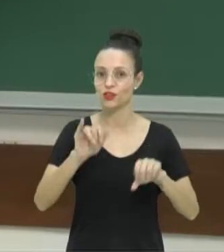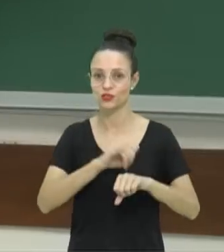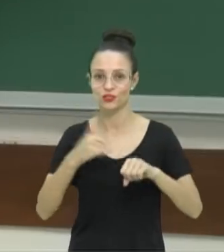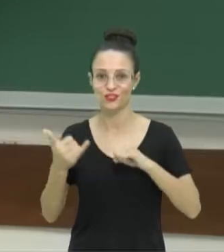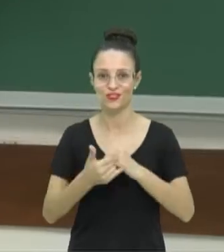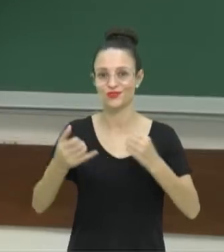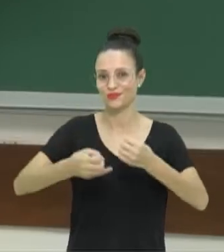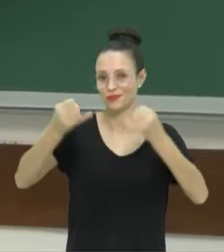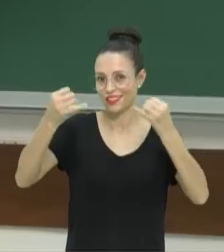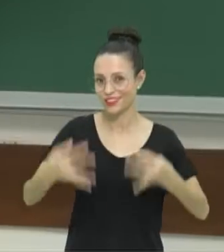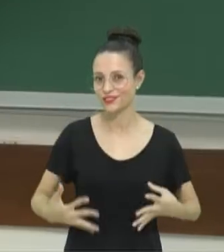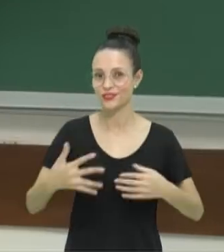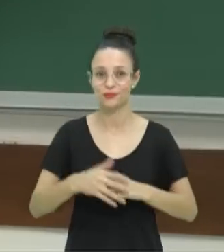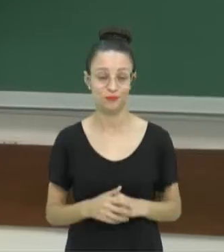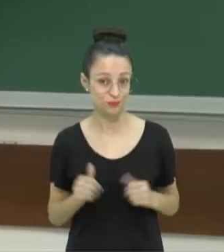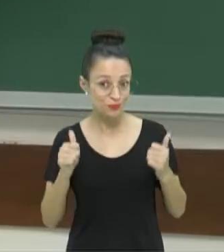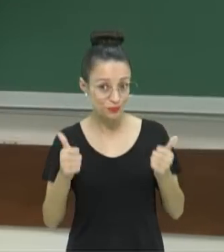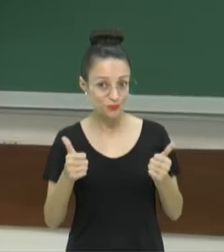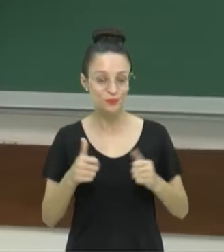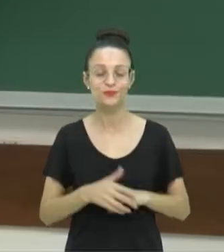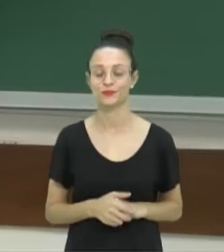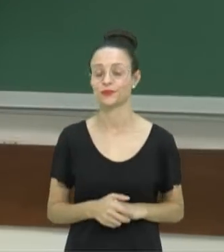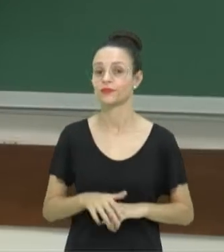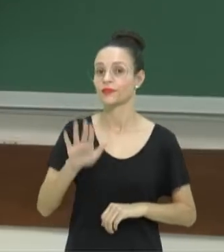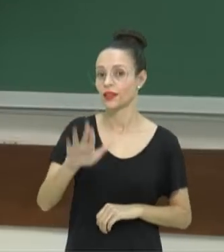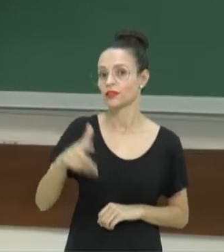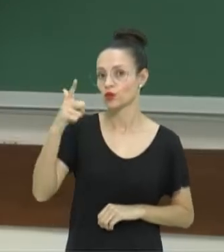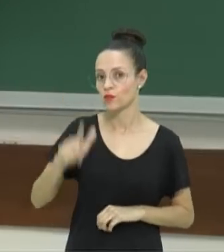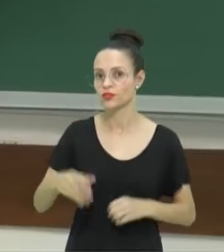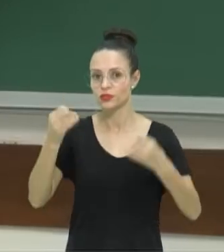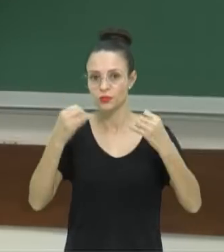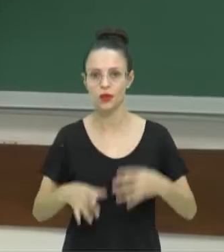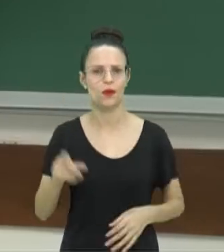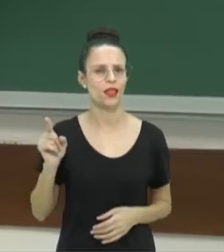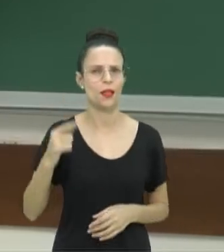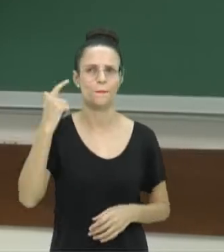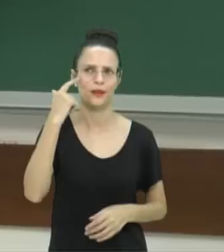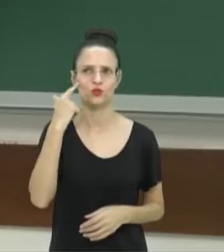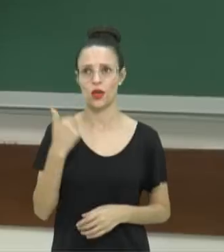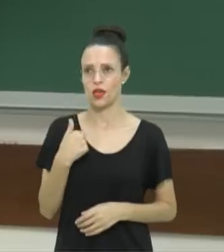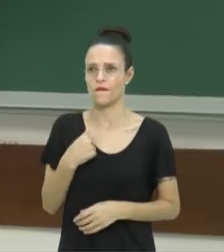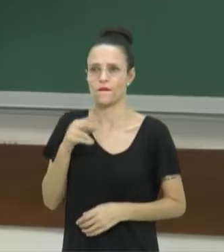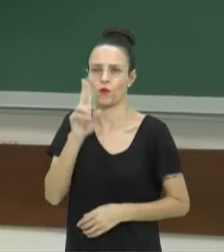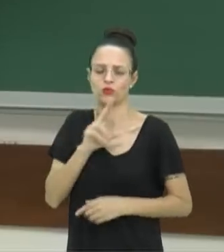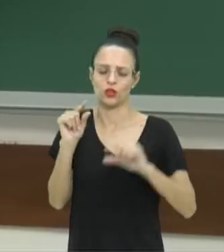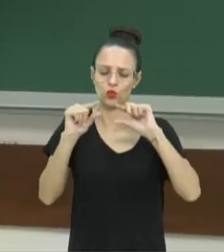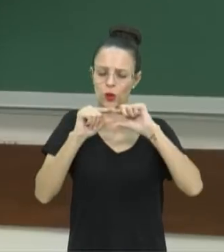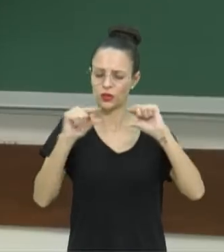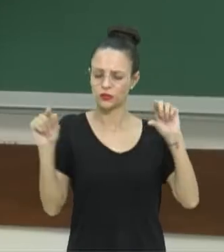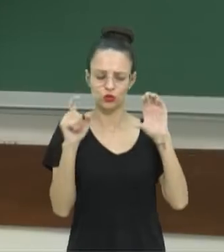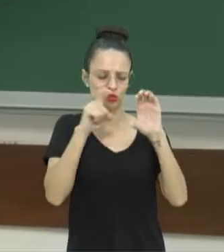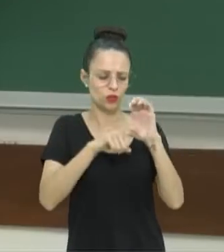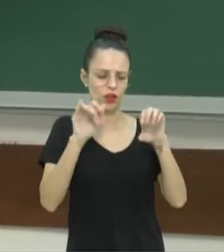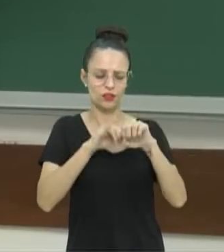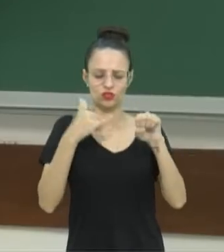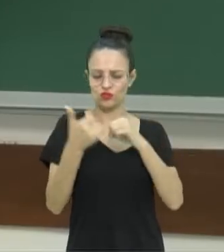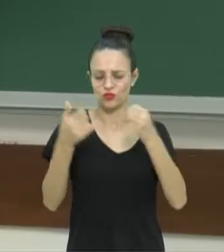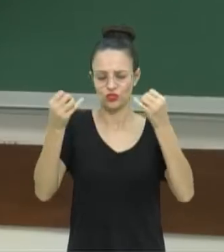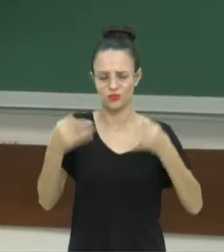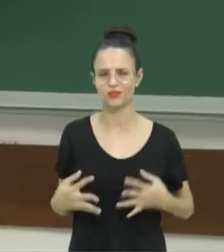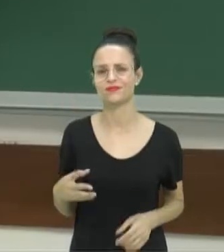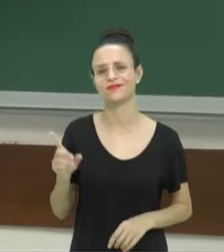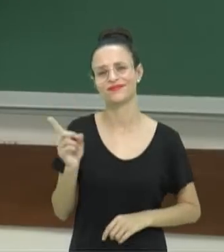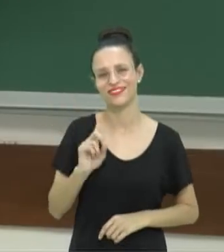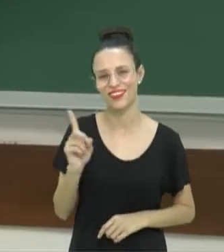adjetivas explicativas, tá? Repito, ele não ficou pensando, eu vou usar orações subordinadas, adjetivas